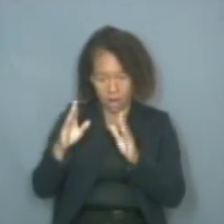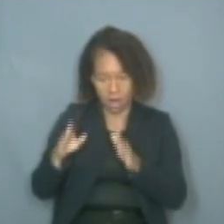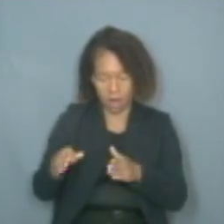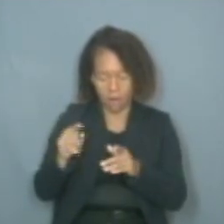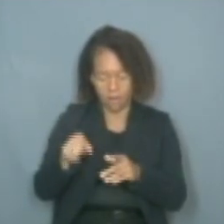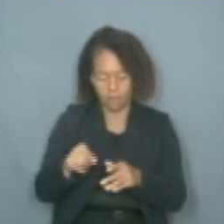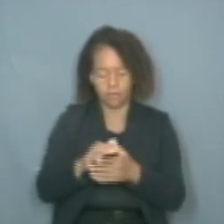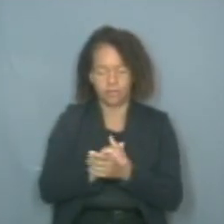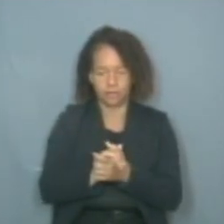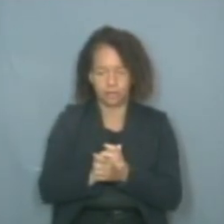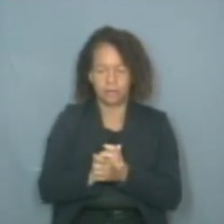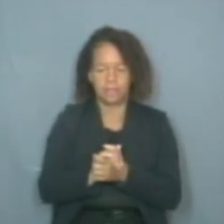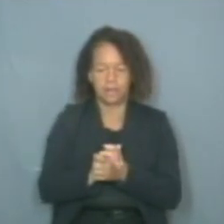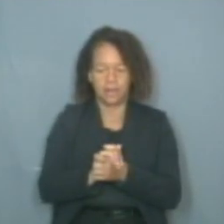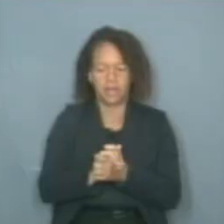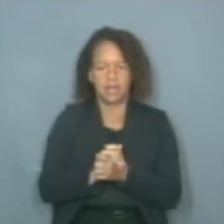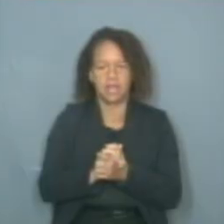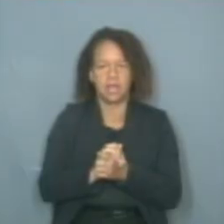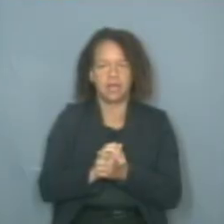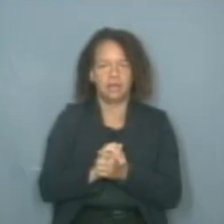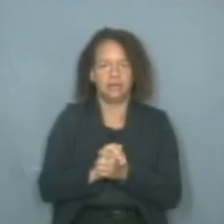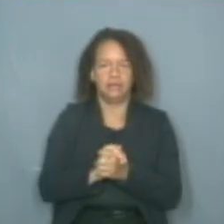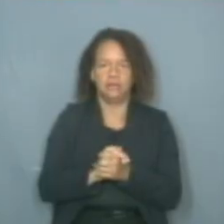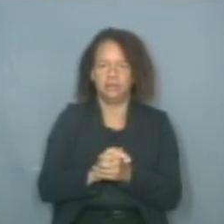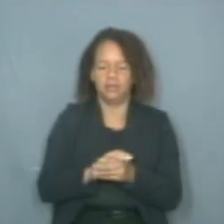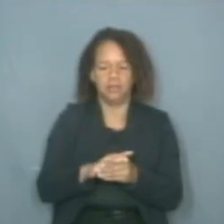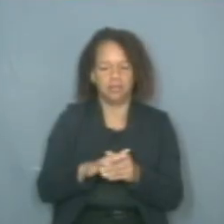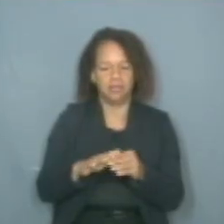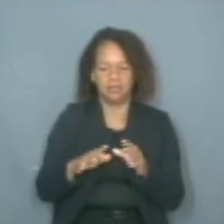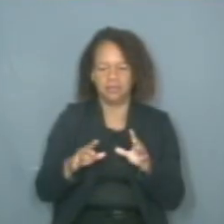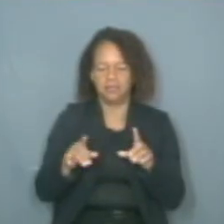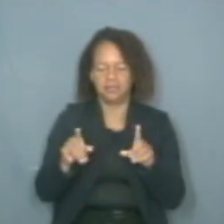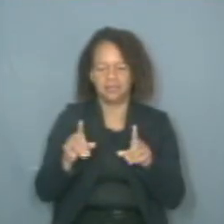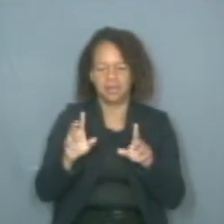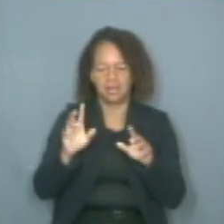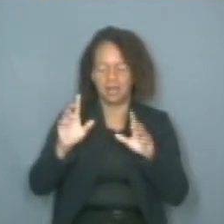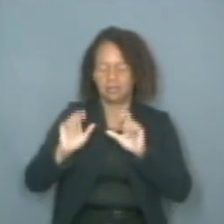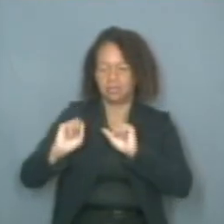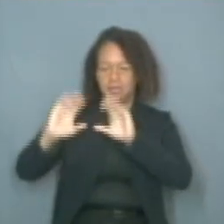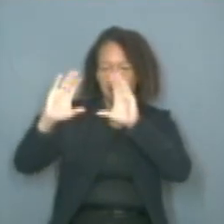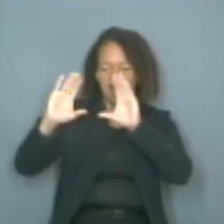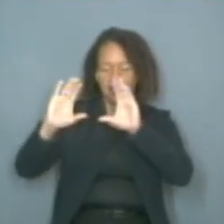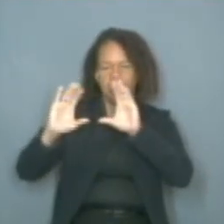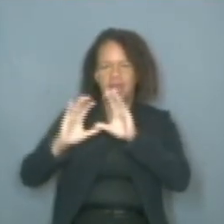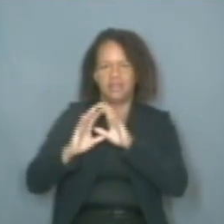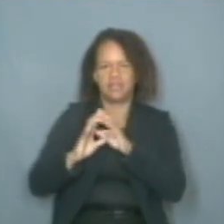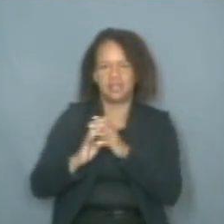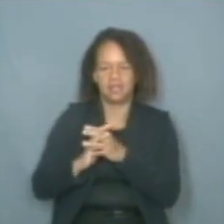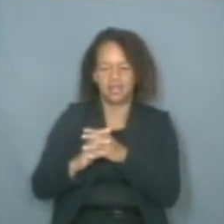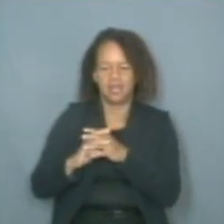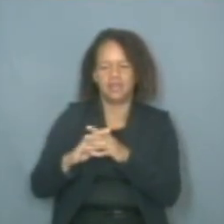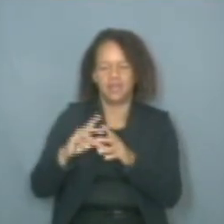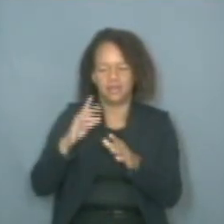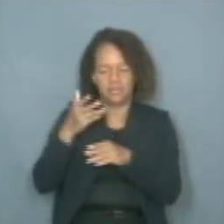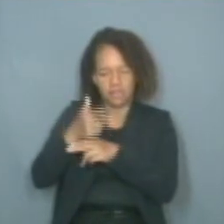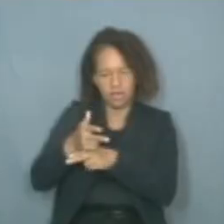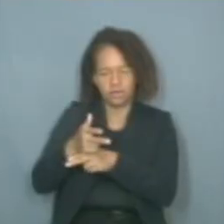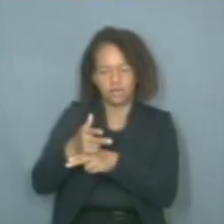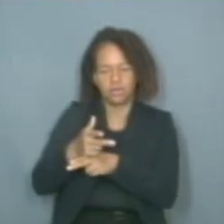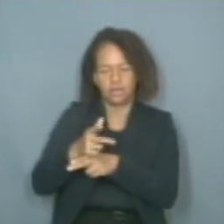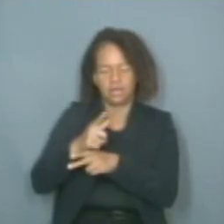eu preciso abrir aspas, porque muitas vezes a sinalização não é adequada e a gente tem registro disso, vídeo